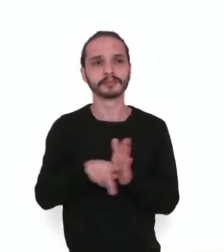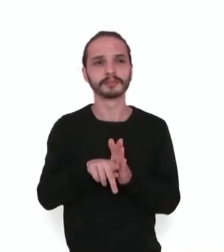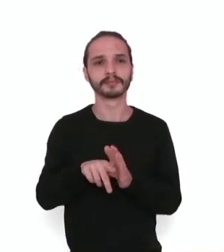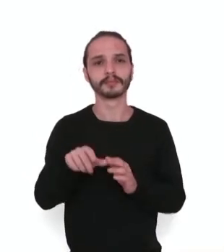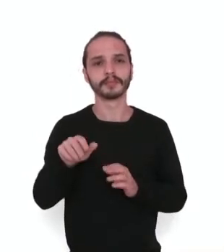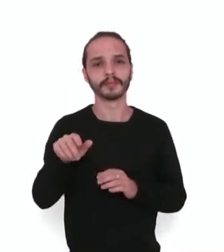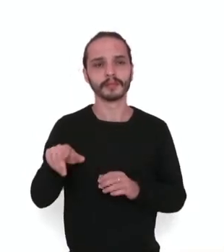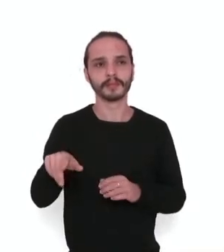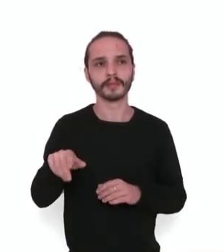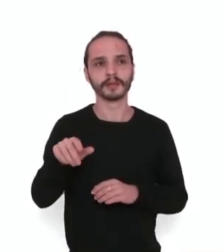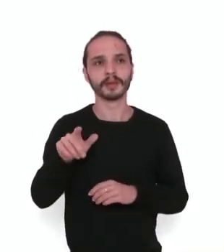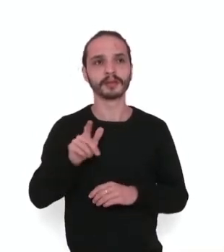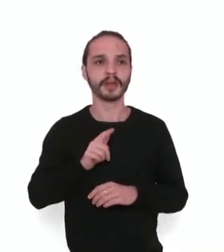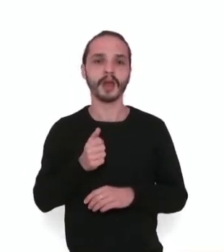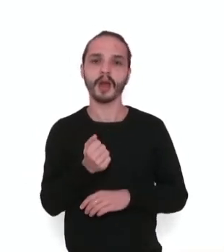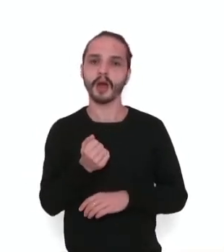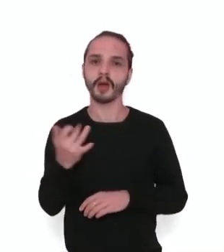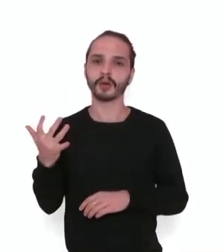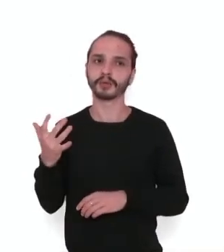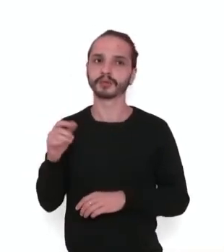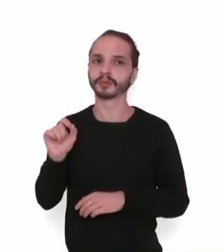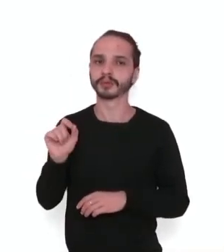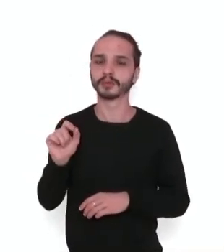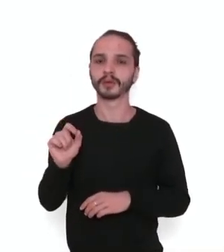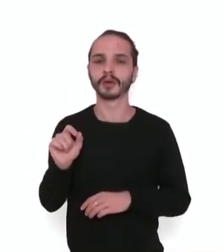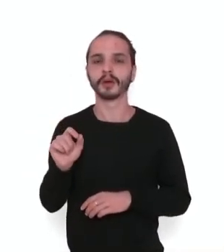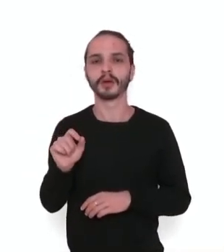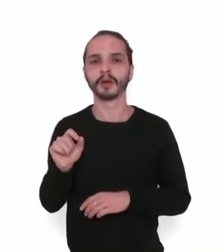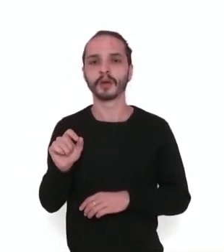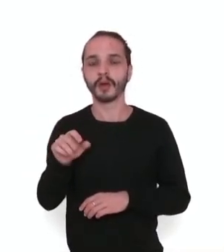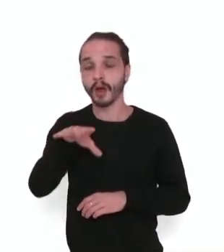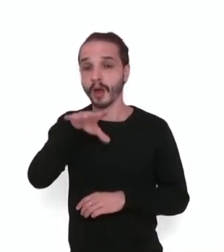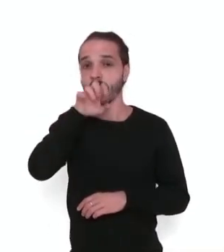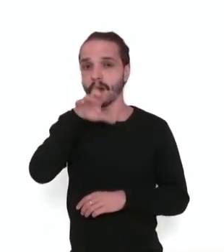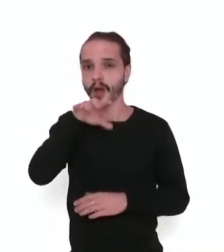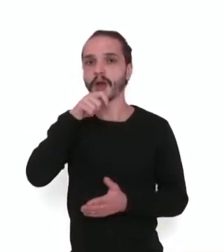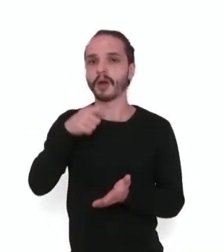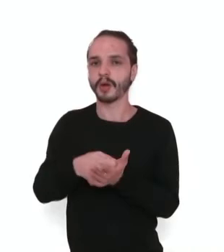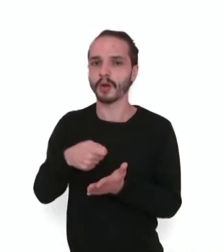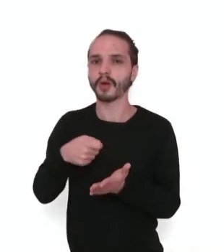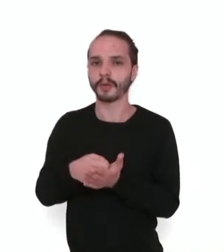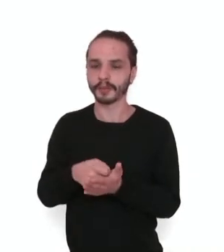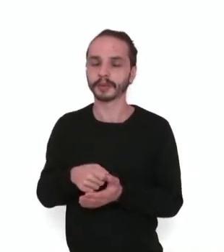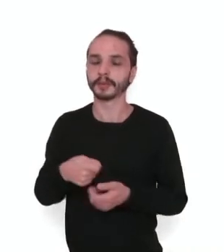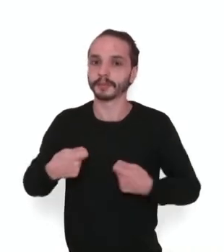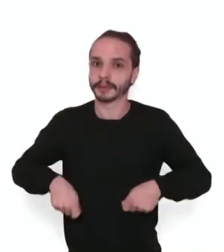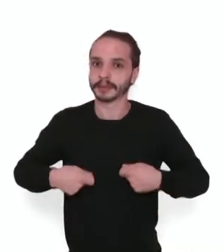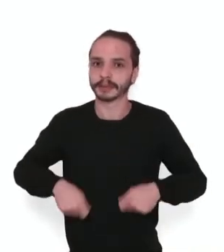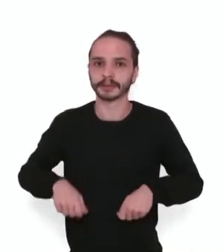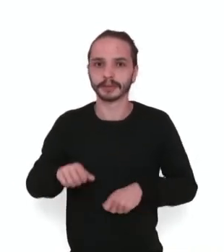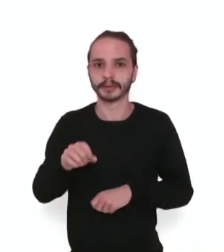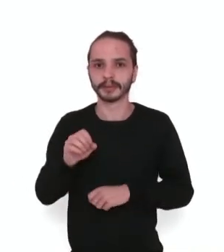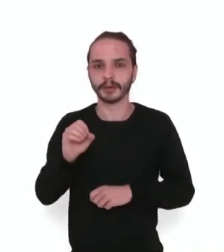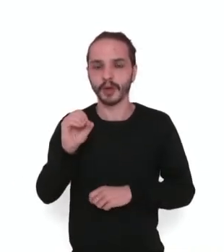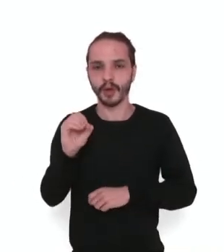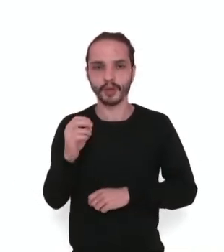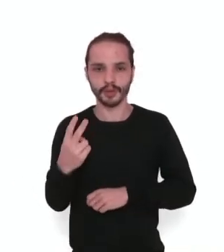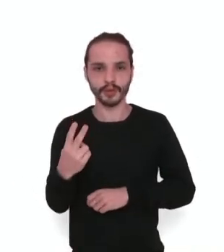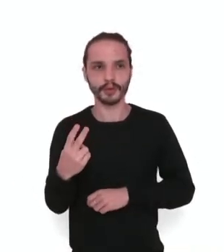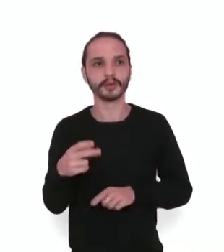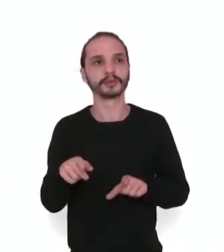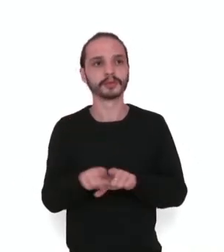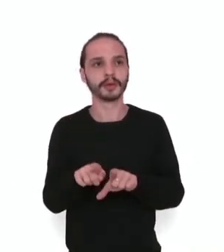organismos anaeróbicos, né, que obrigatoriamente utilizam, necessitam do oxigênio, e